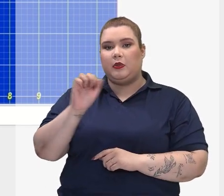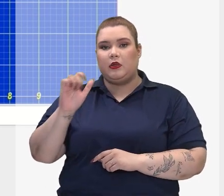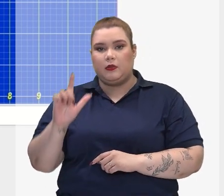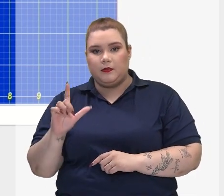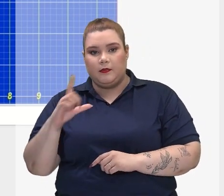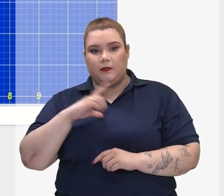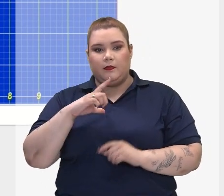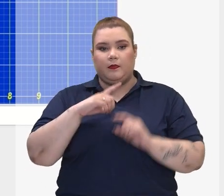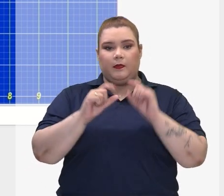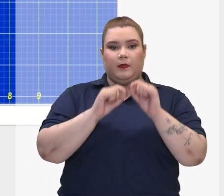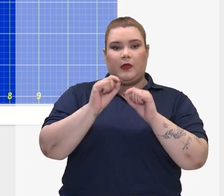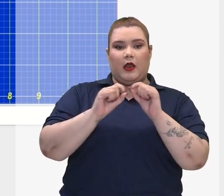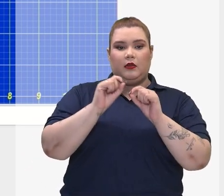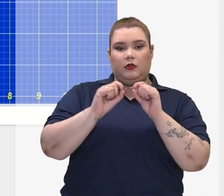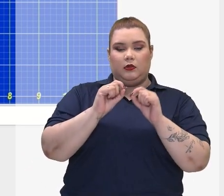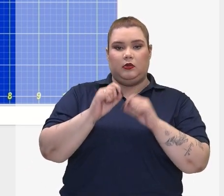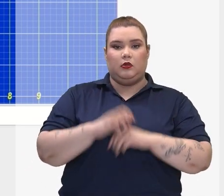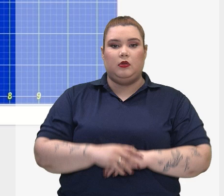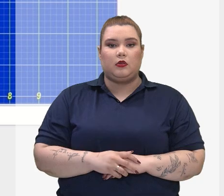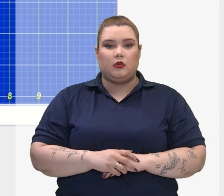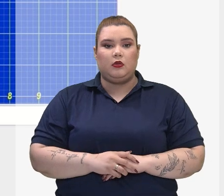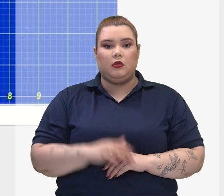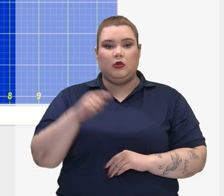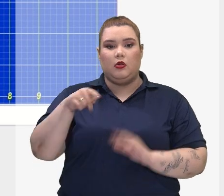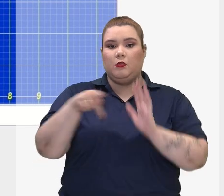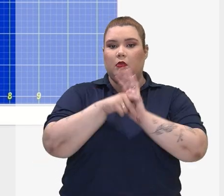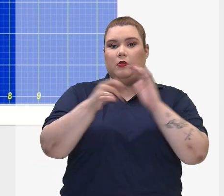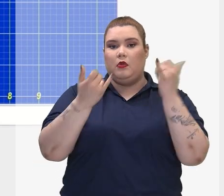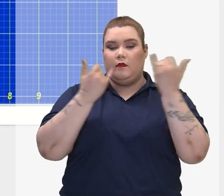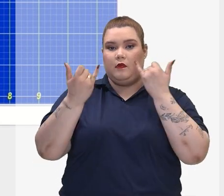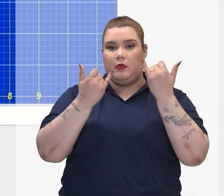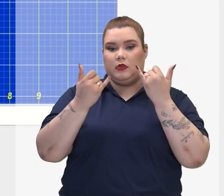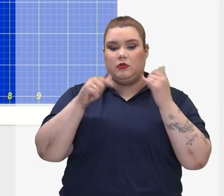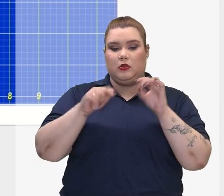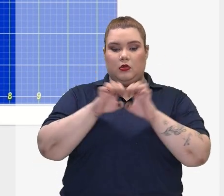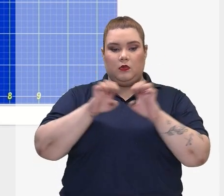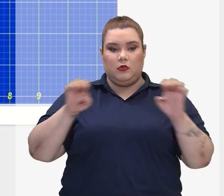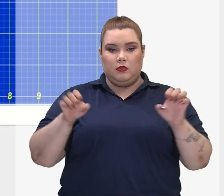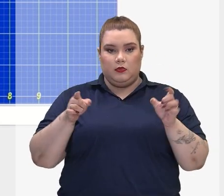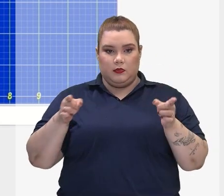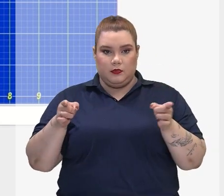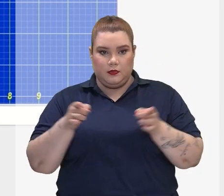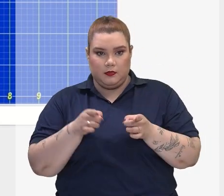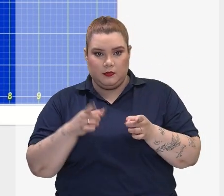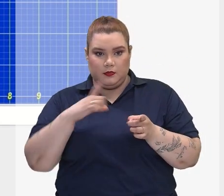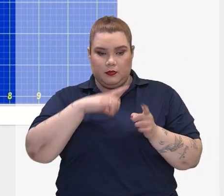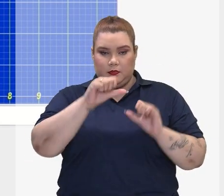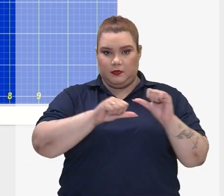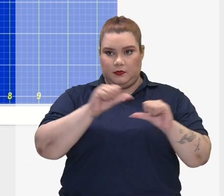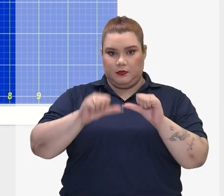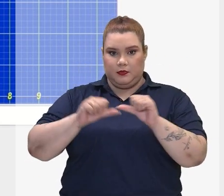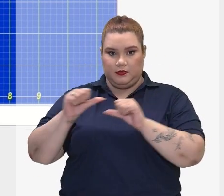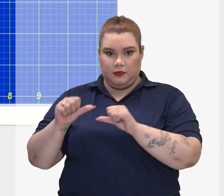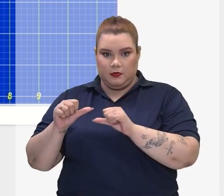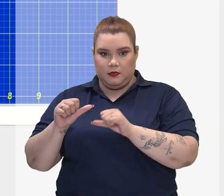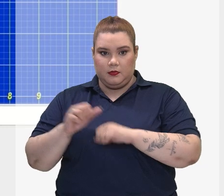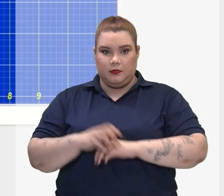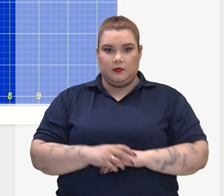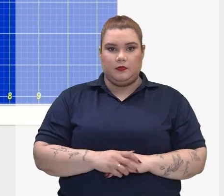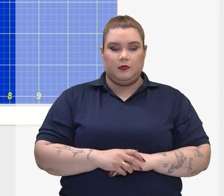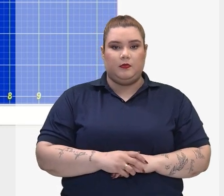circunferência. Então, após jogarmos os dados, né, na equação reduzida, nós efetuamos as operações,